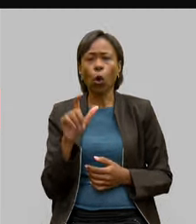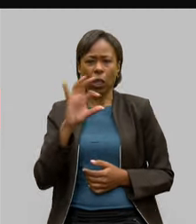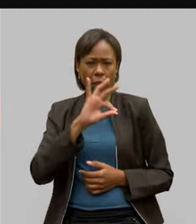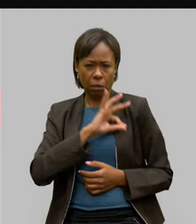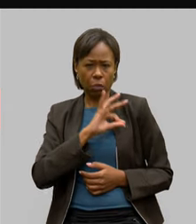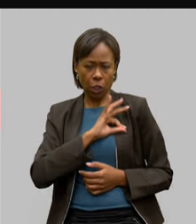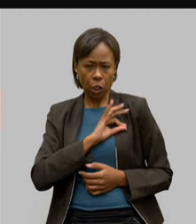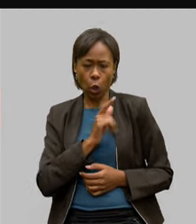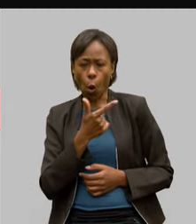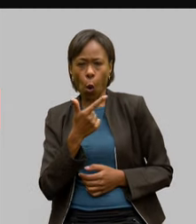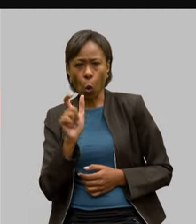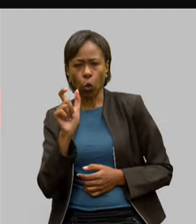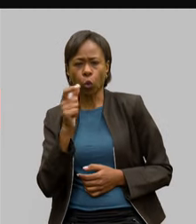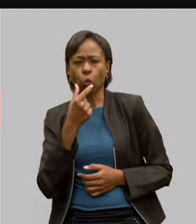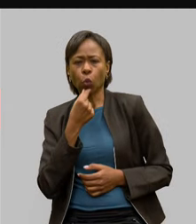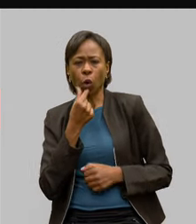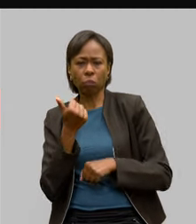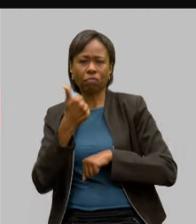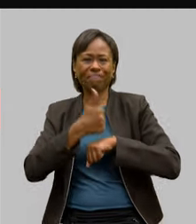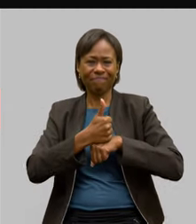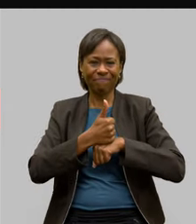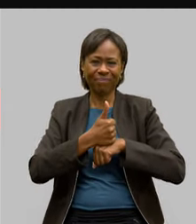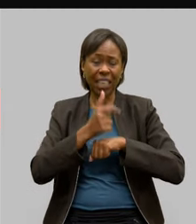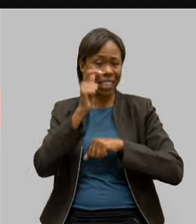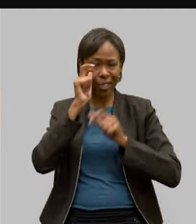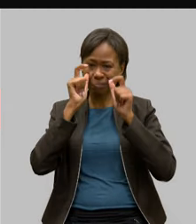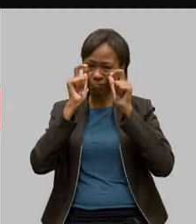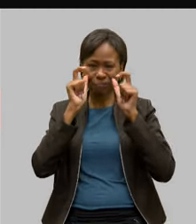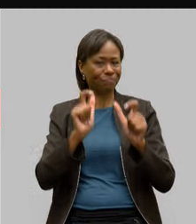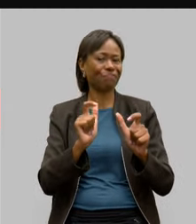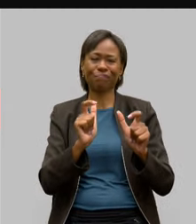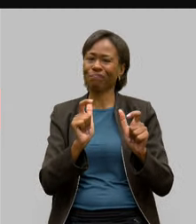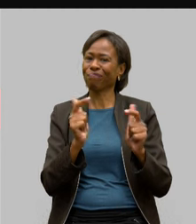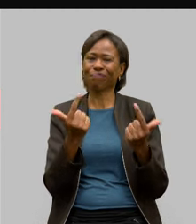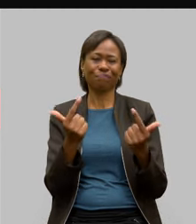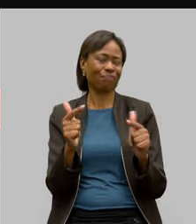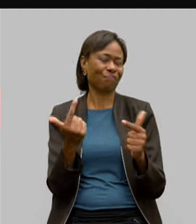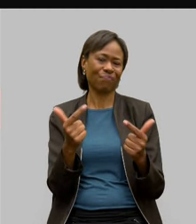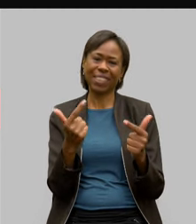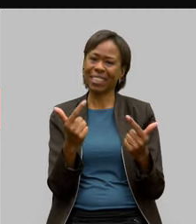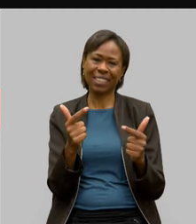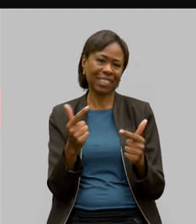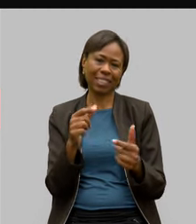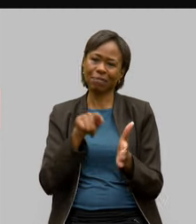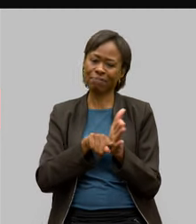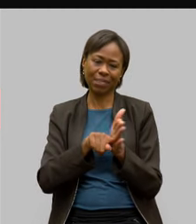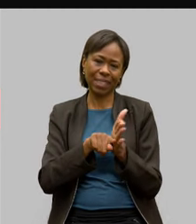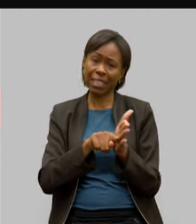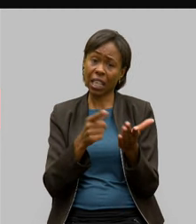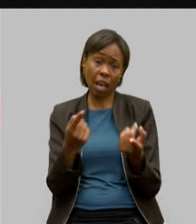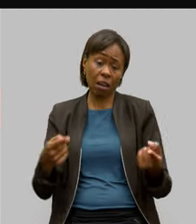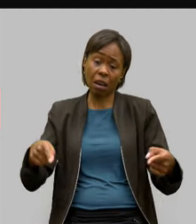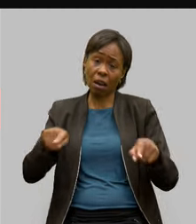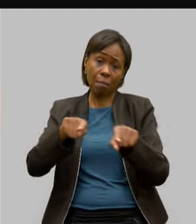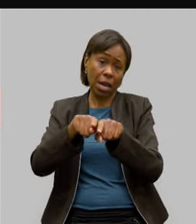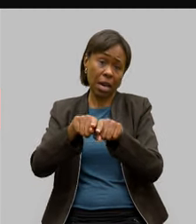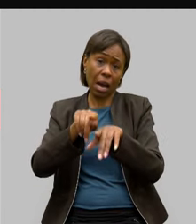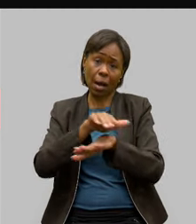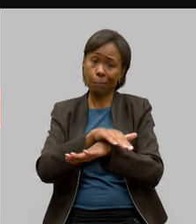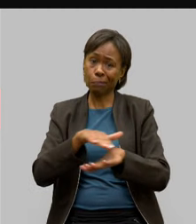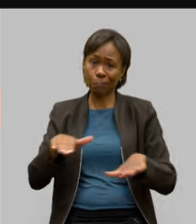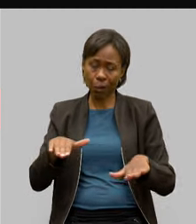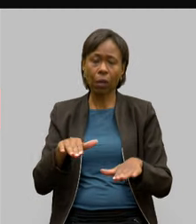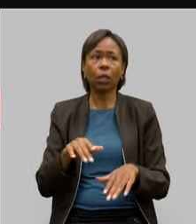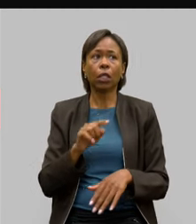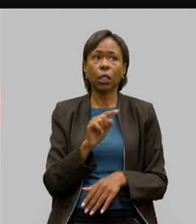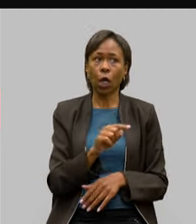via assim eh interesse nas nossas pesquisas e até hoje a gente não teve mais parceria com ele então a obtenção das sementes